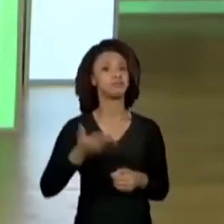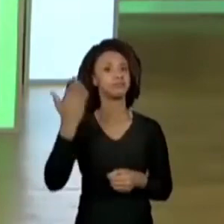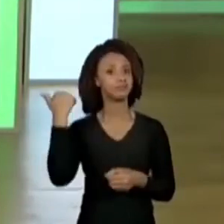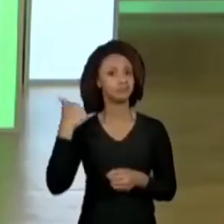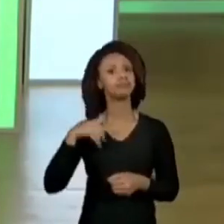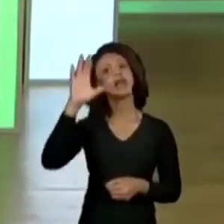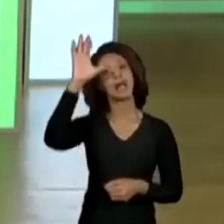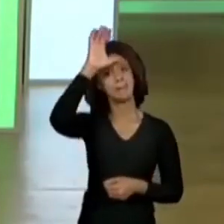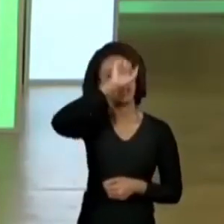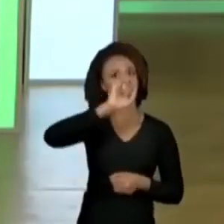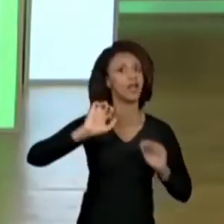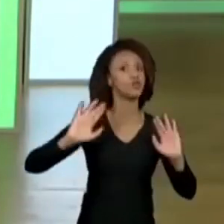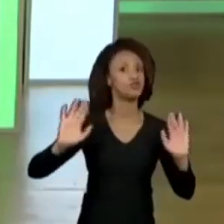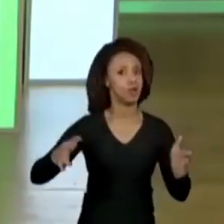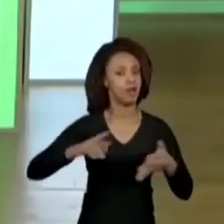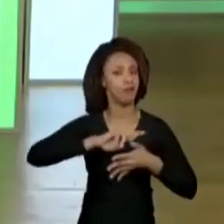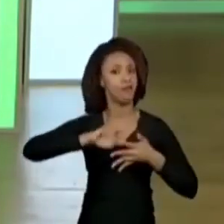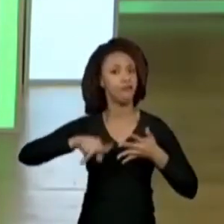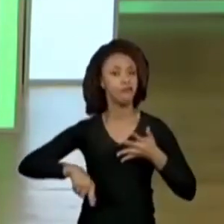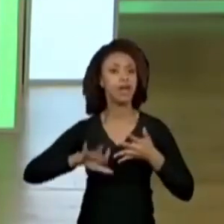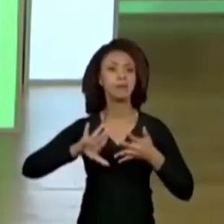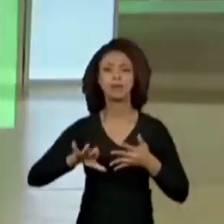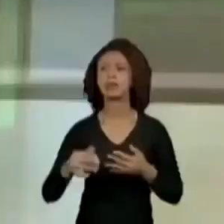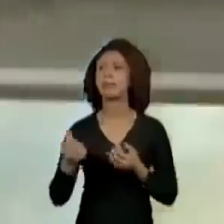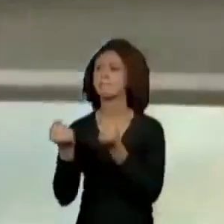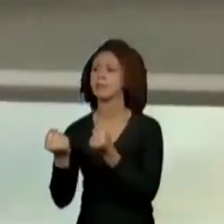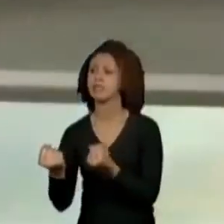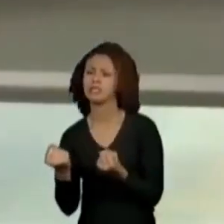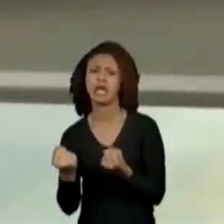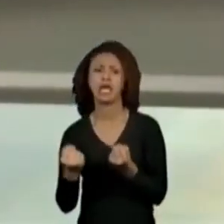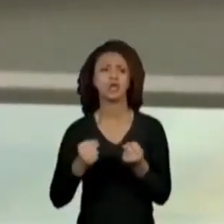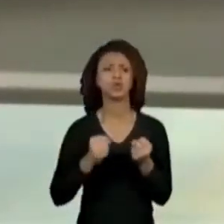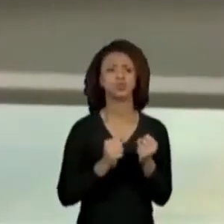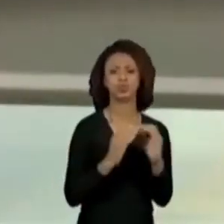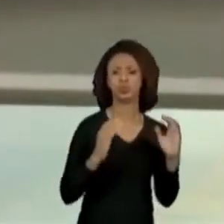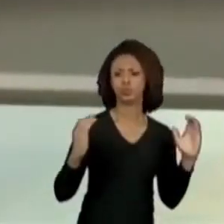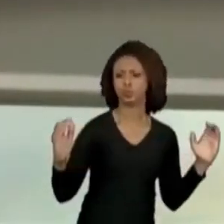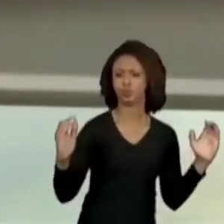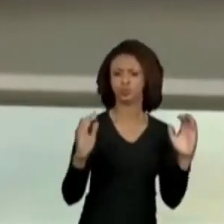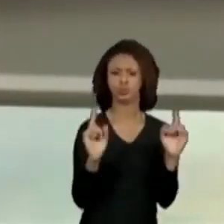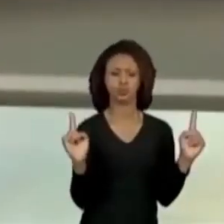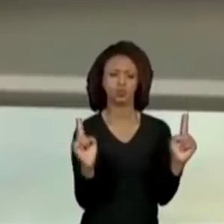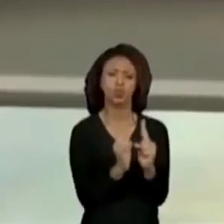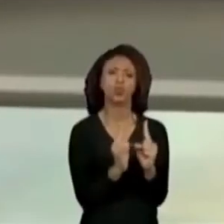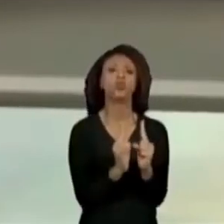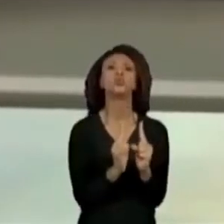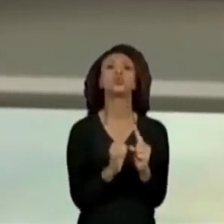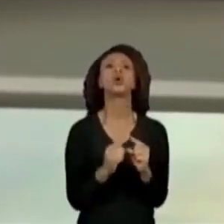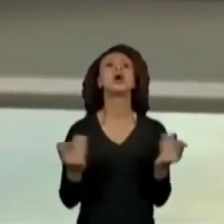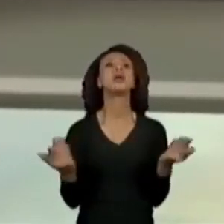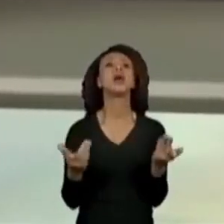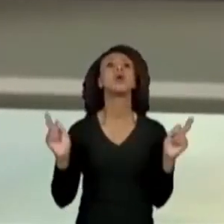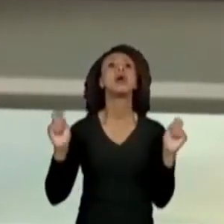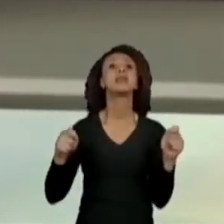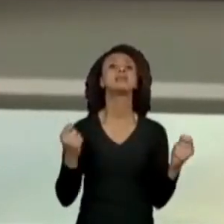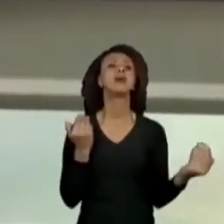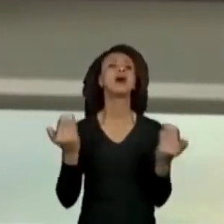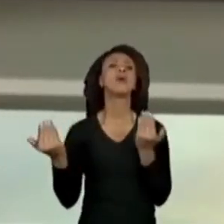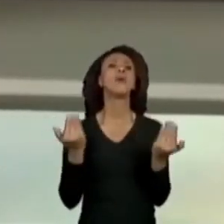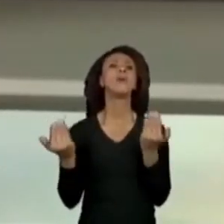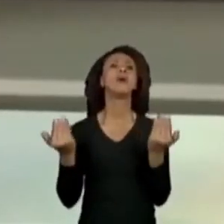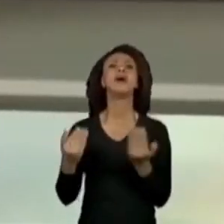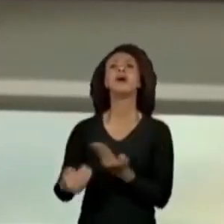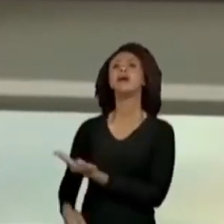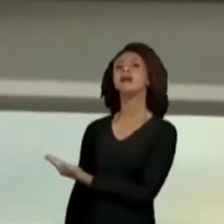aqui várias coisas aí. Mais leve, mais pesado, mais comprido, né? Mais curto. Que outra comparação a gente pode fazer aqui?